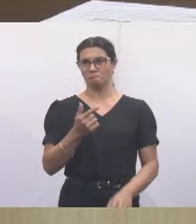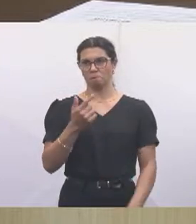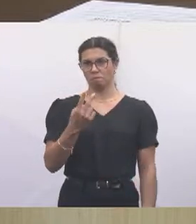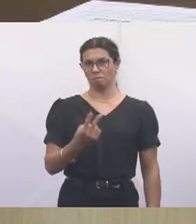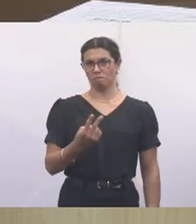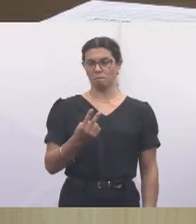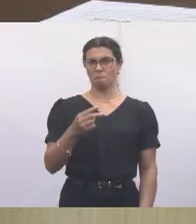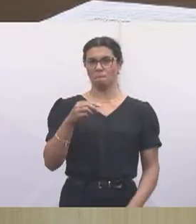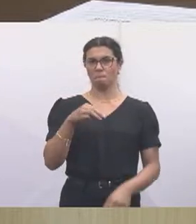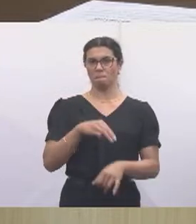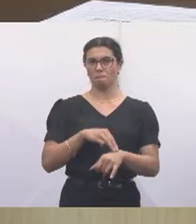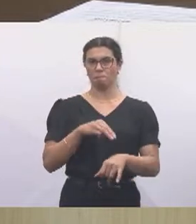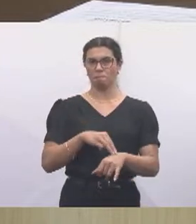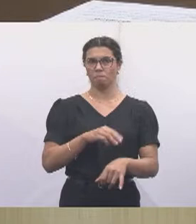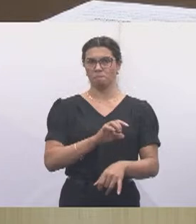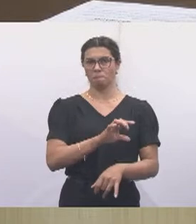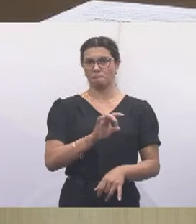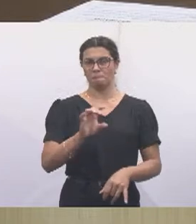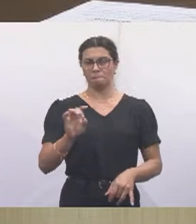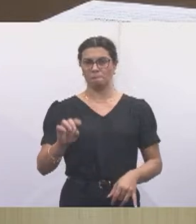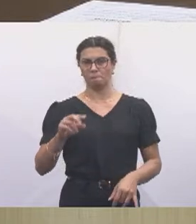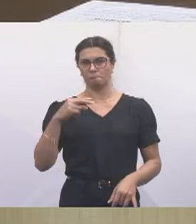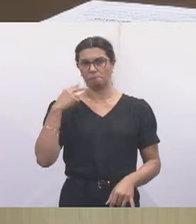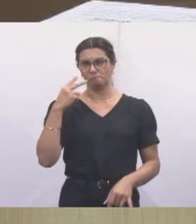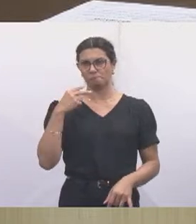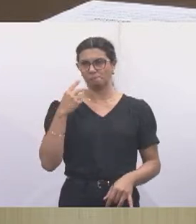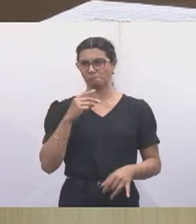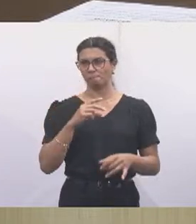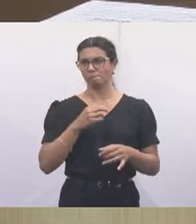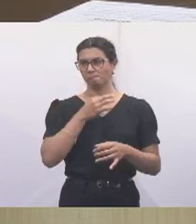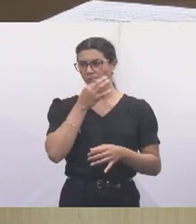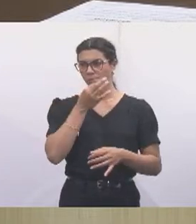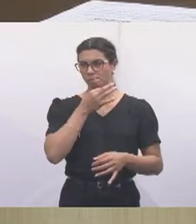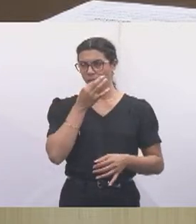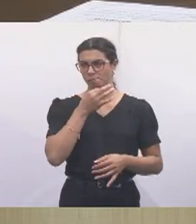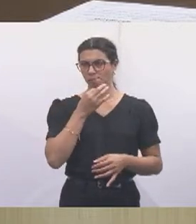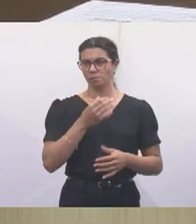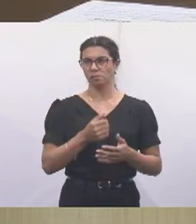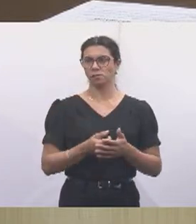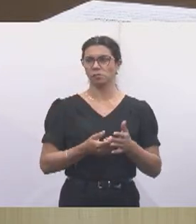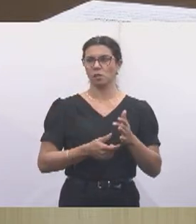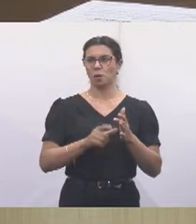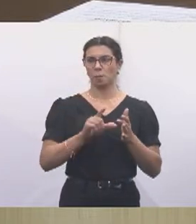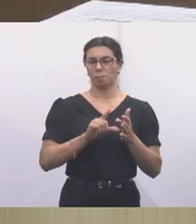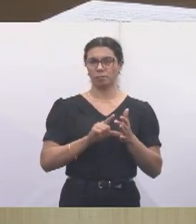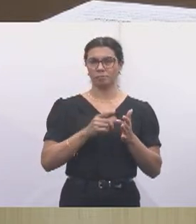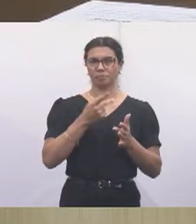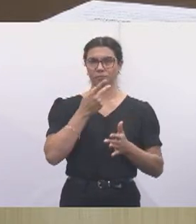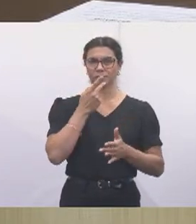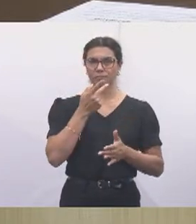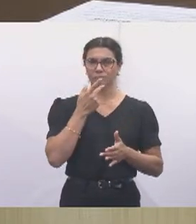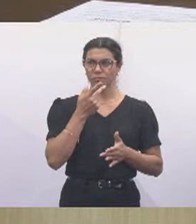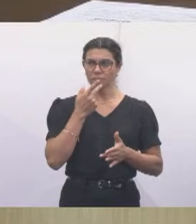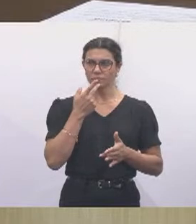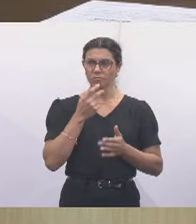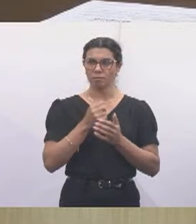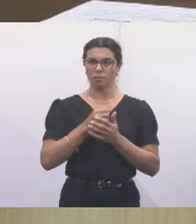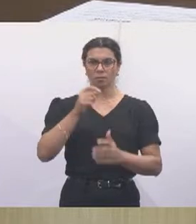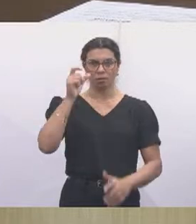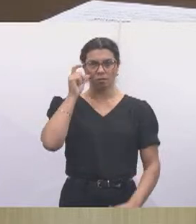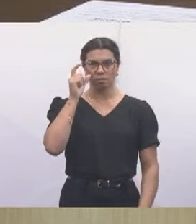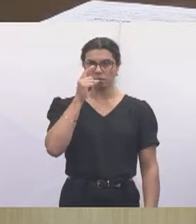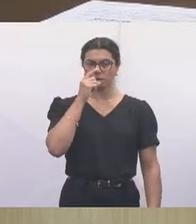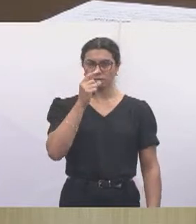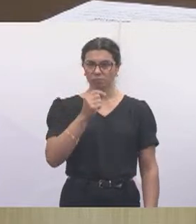orador. Antes, quero justificar a ausência do presidente Abner, que precisou sair para uma reunião. Então,